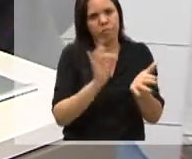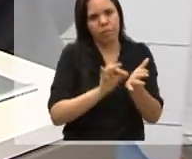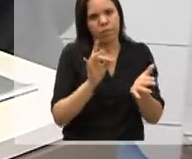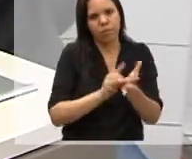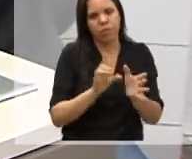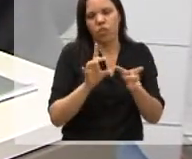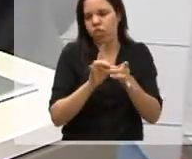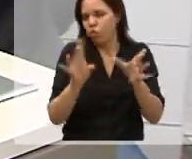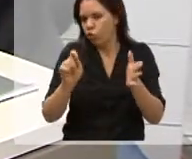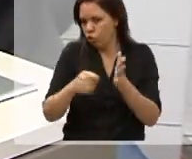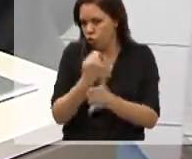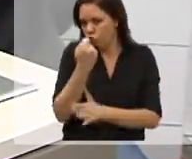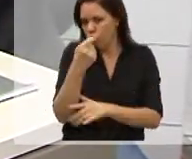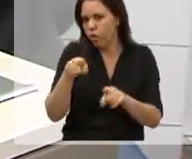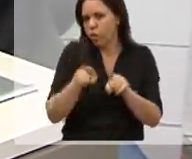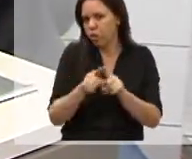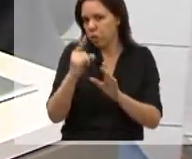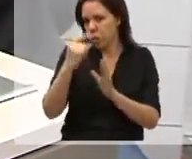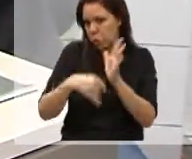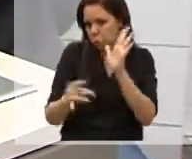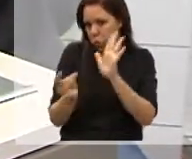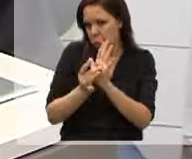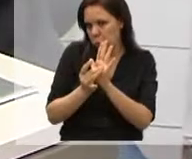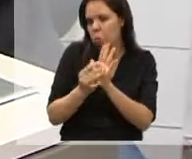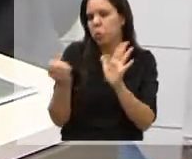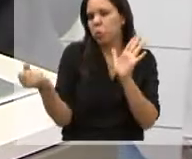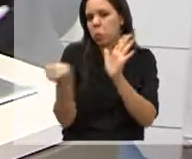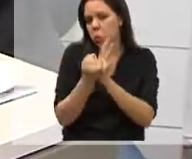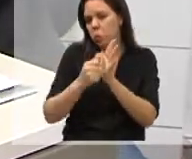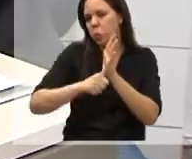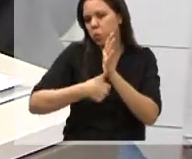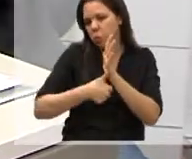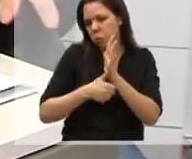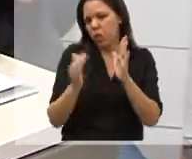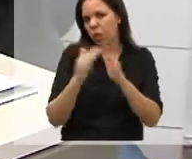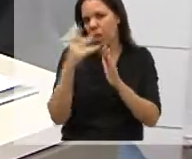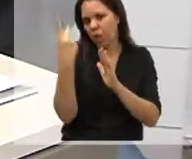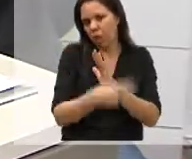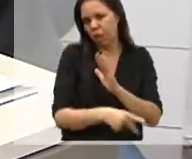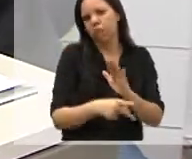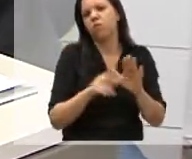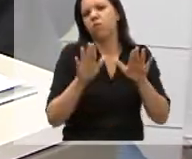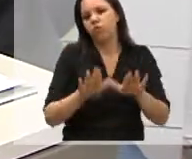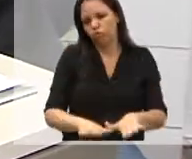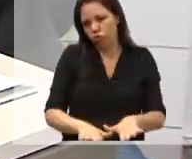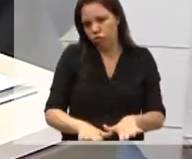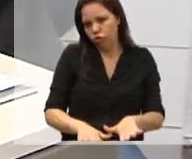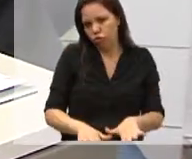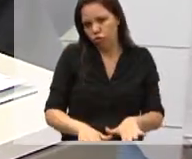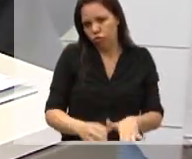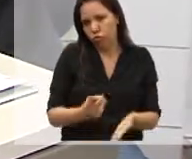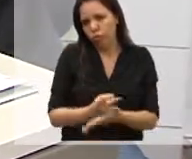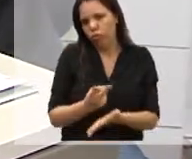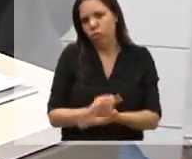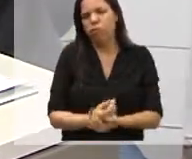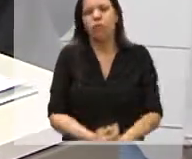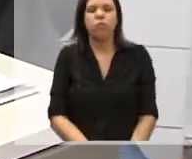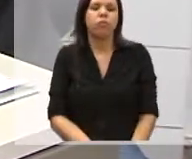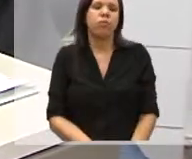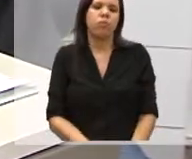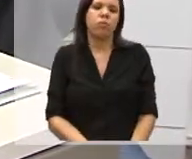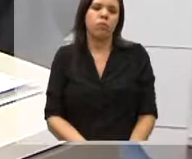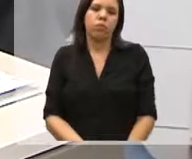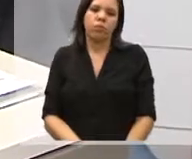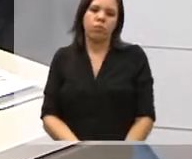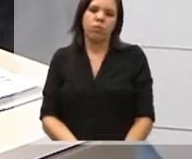não a permissão, mas estão recebendo uma escritura já registrada e morando naqueles locais já de maneira definitiva, né? Vereador,